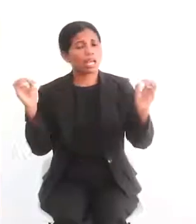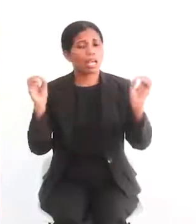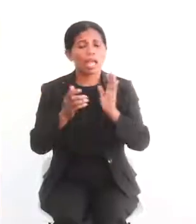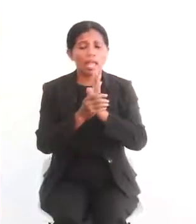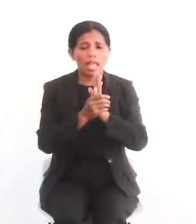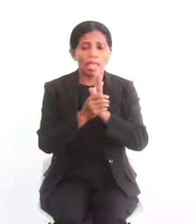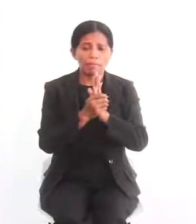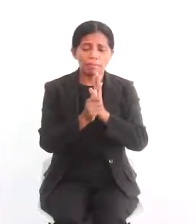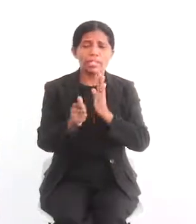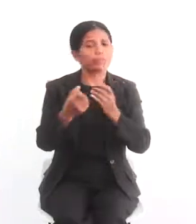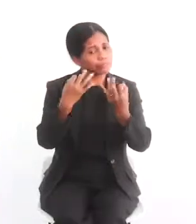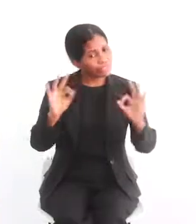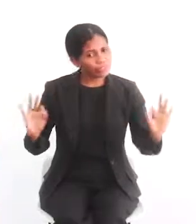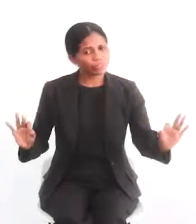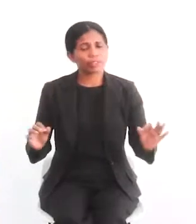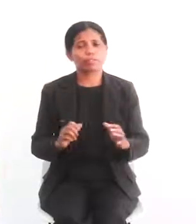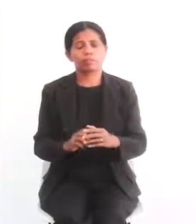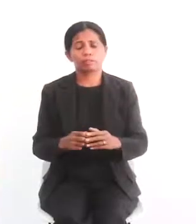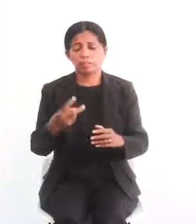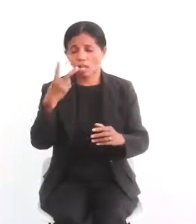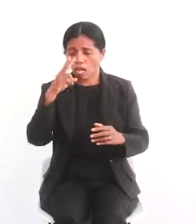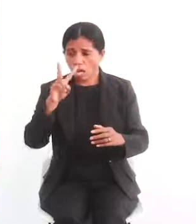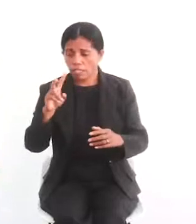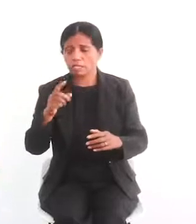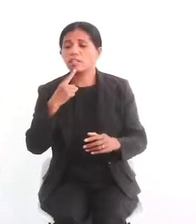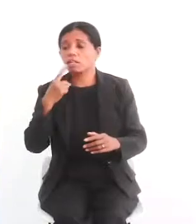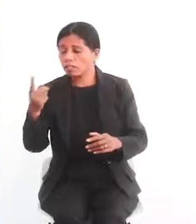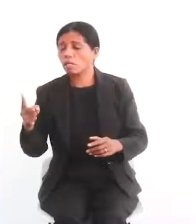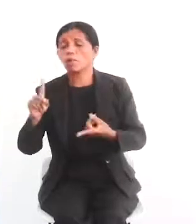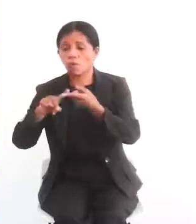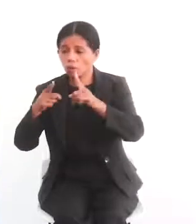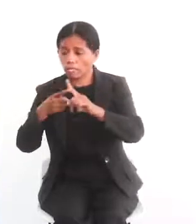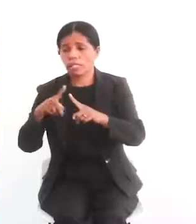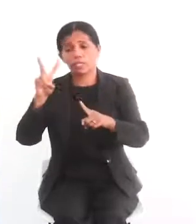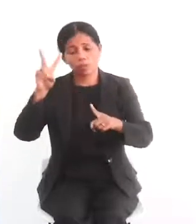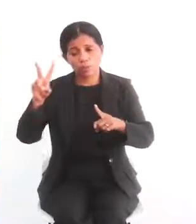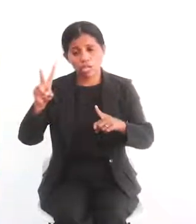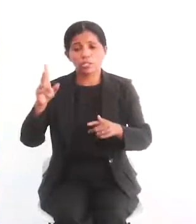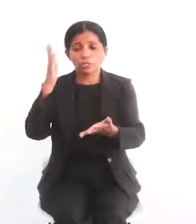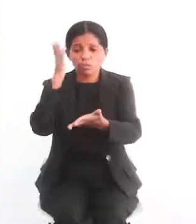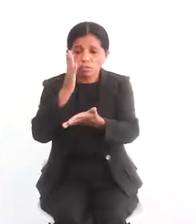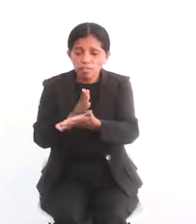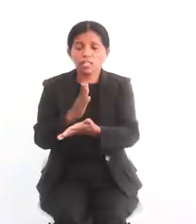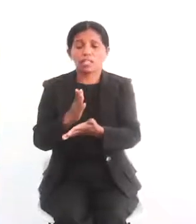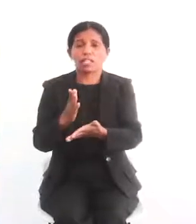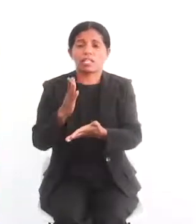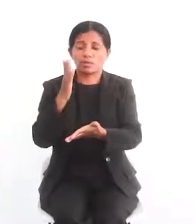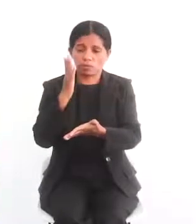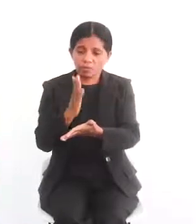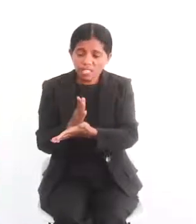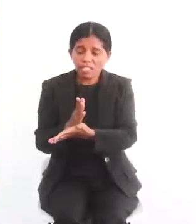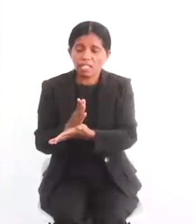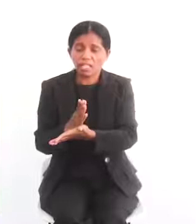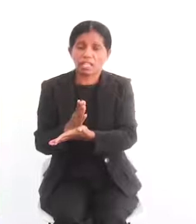acabar. Ela mandou o urso Bere abrir os seus cocos secos. A